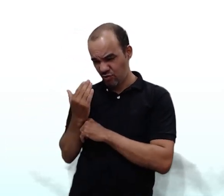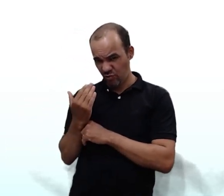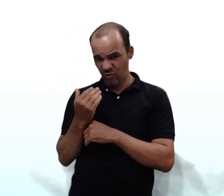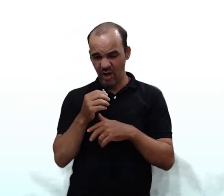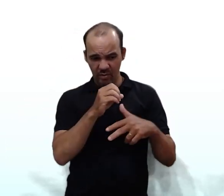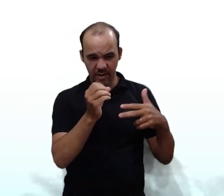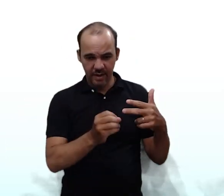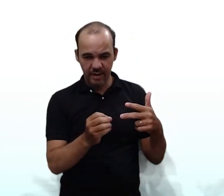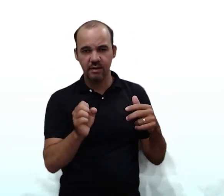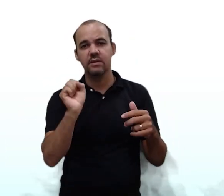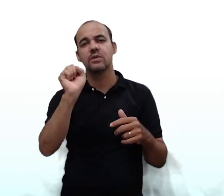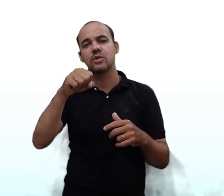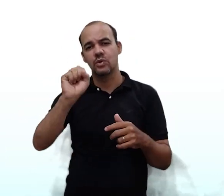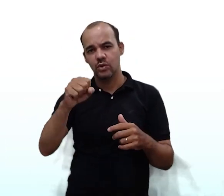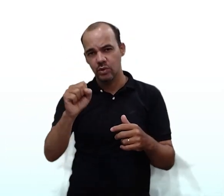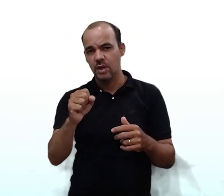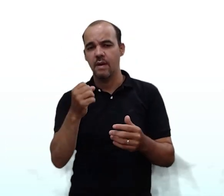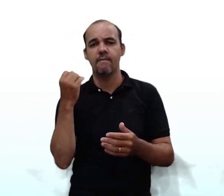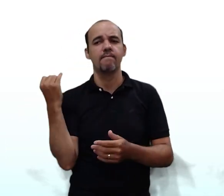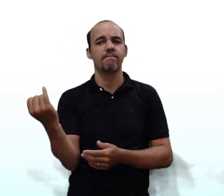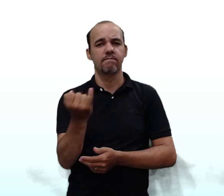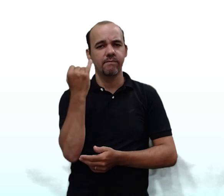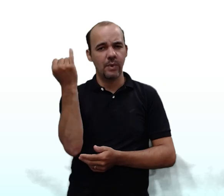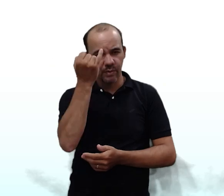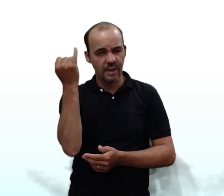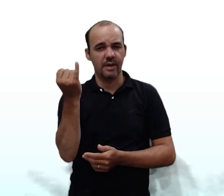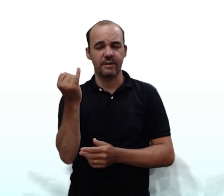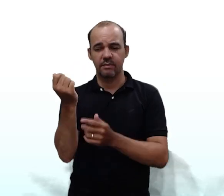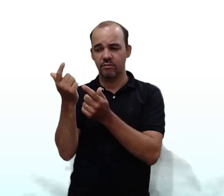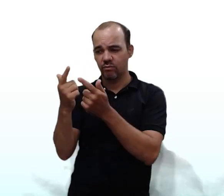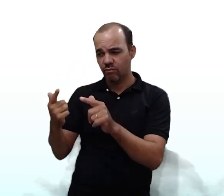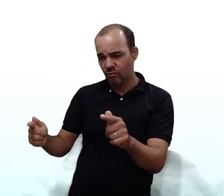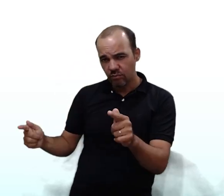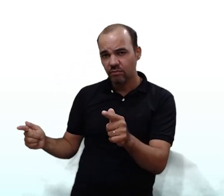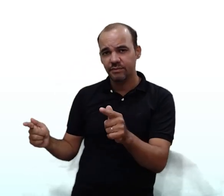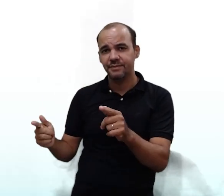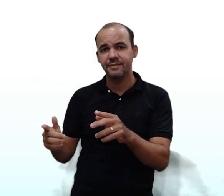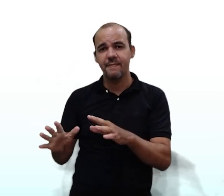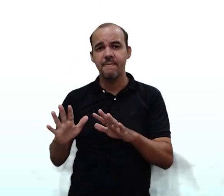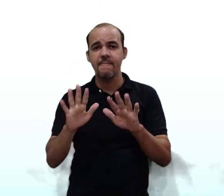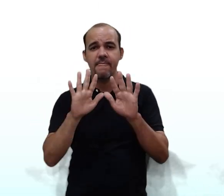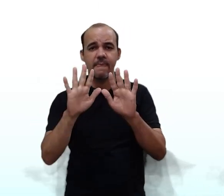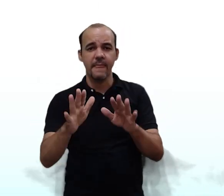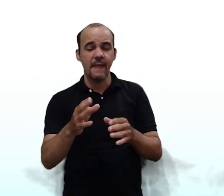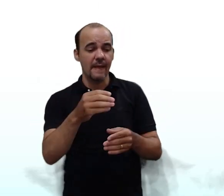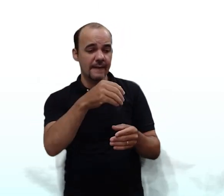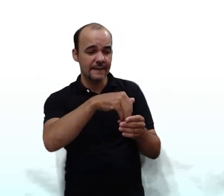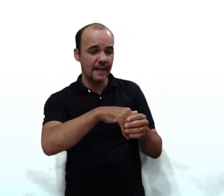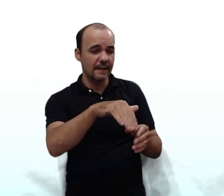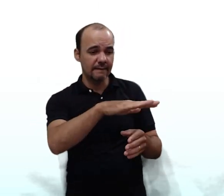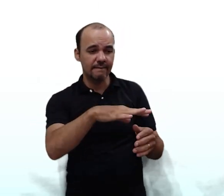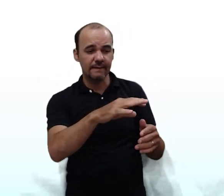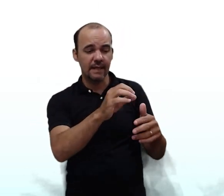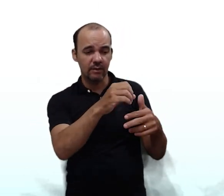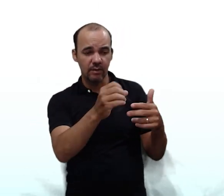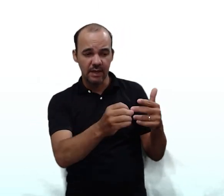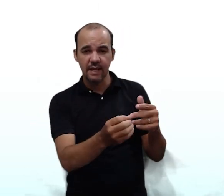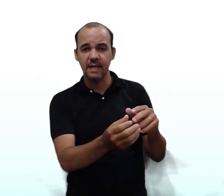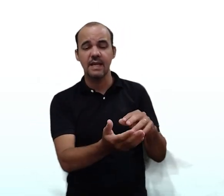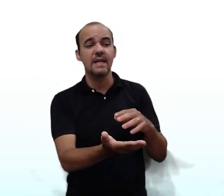contrário, o estudo da gramática é fundamental também, mas no Enem ele acaba funcionando somente como um